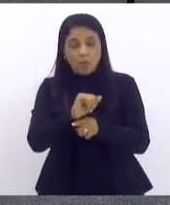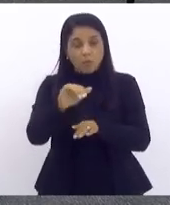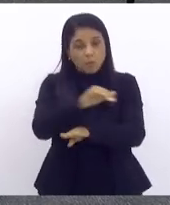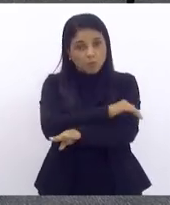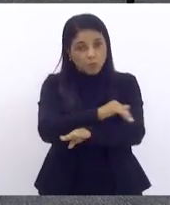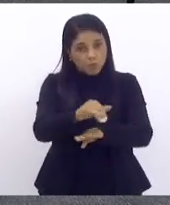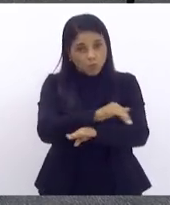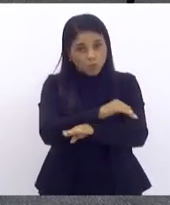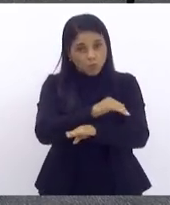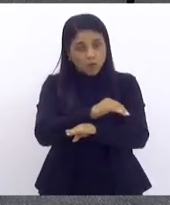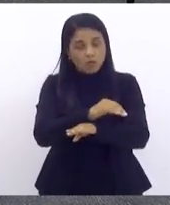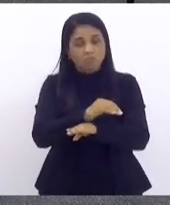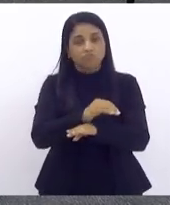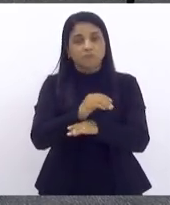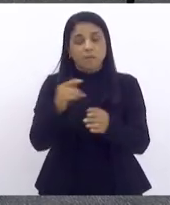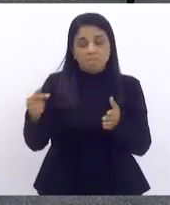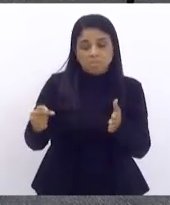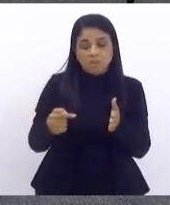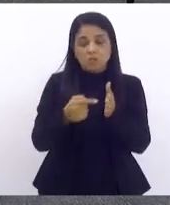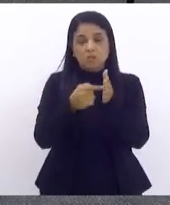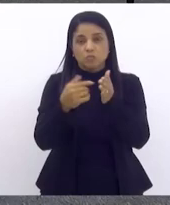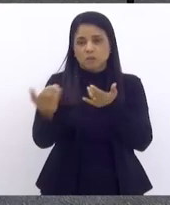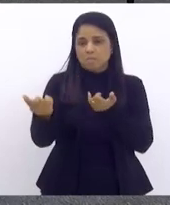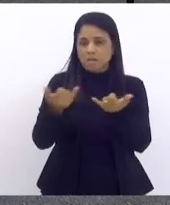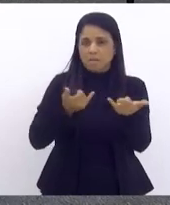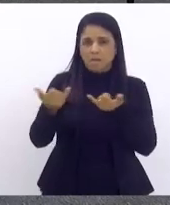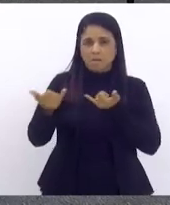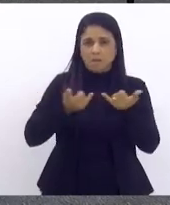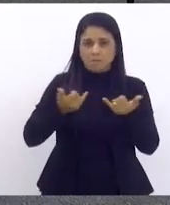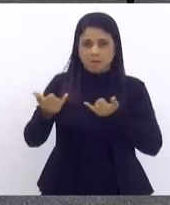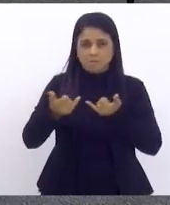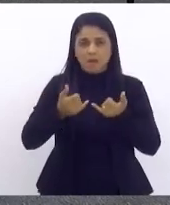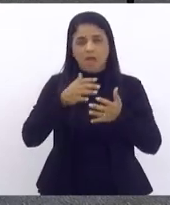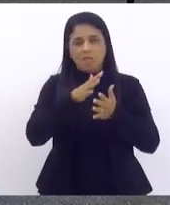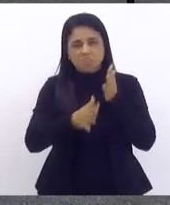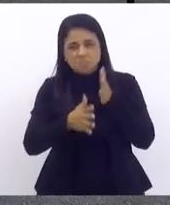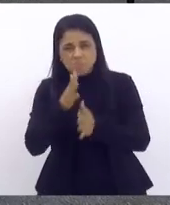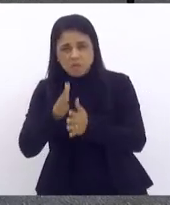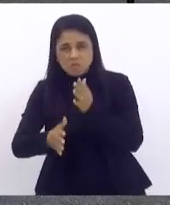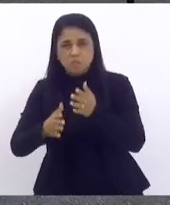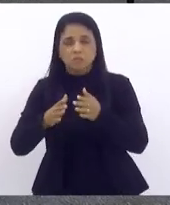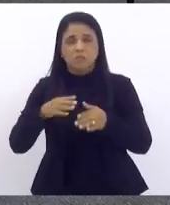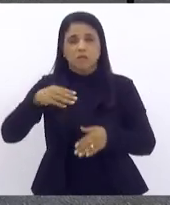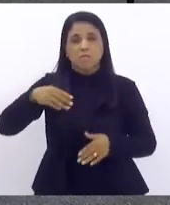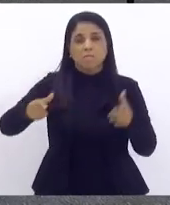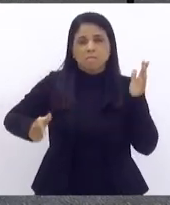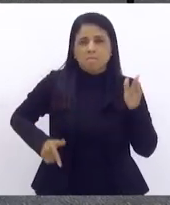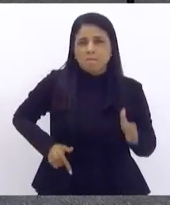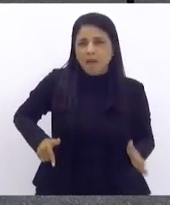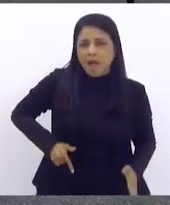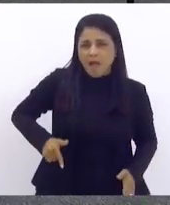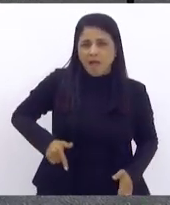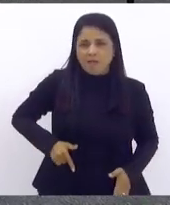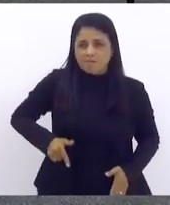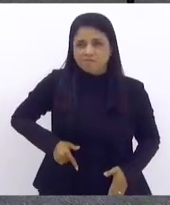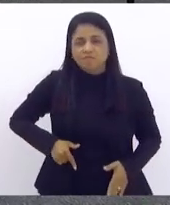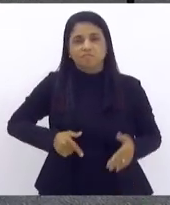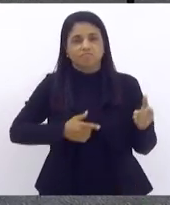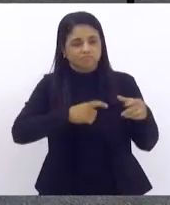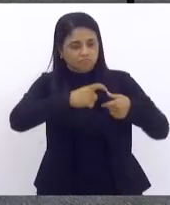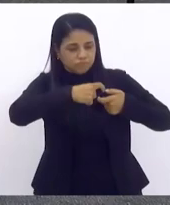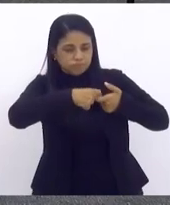tem nos parado nas ruas, feito as suas denúncias no que diz respeito à desordem, à máfia do reboque, e mais uma denúncia chega